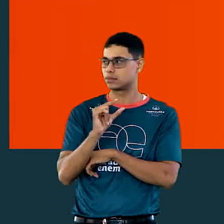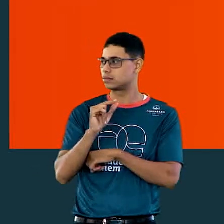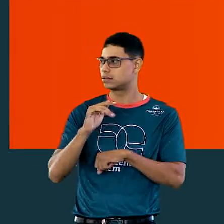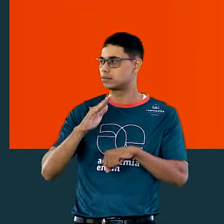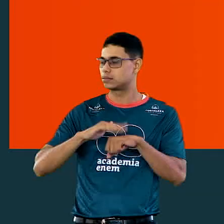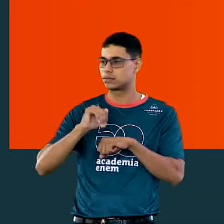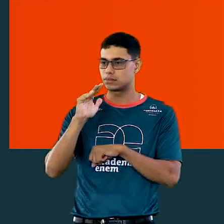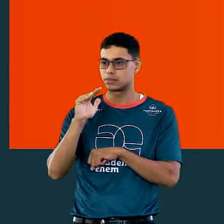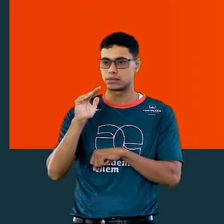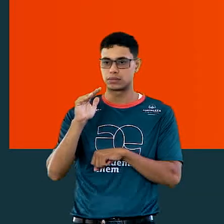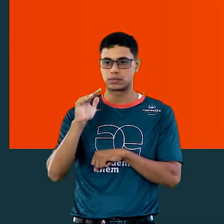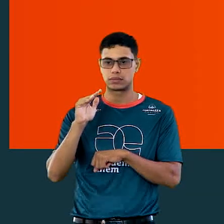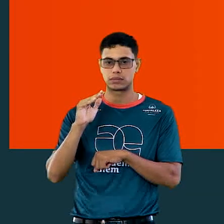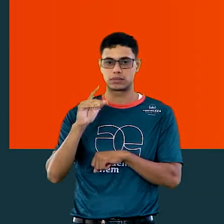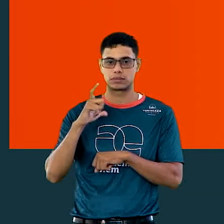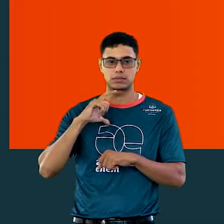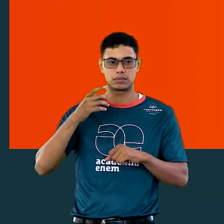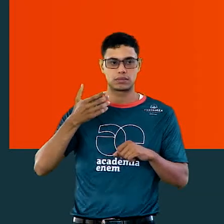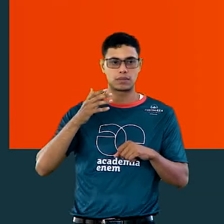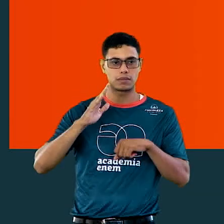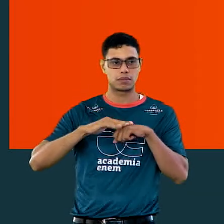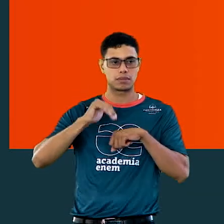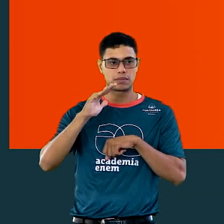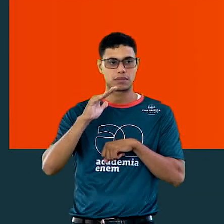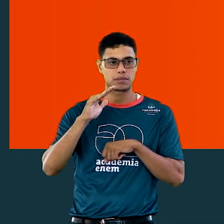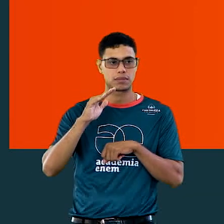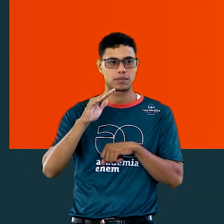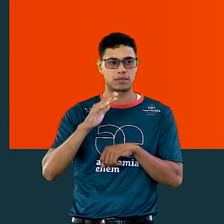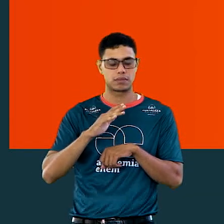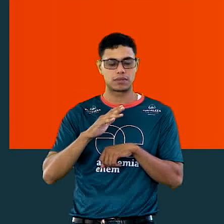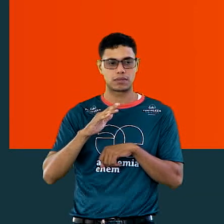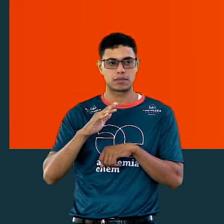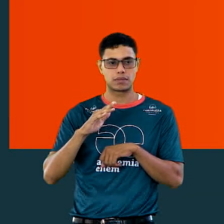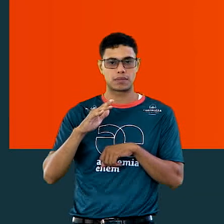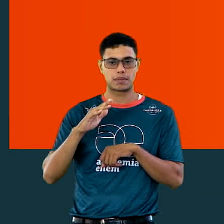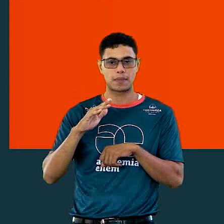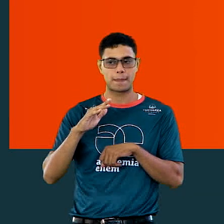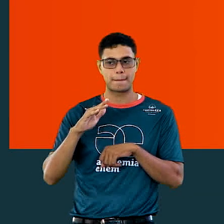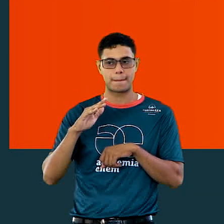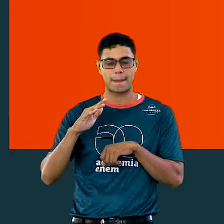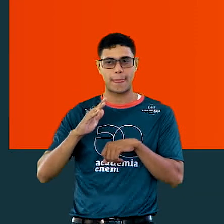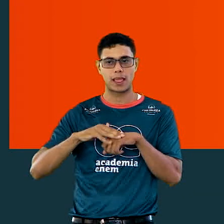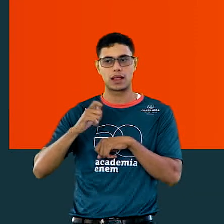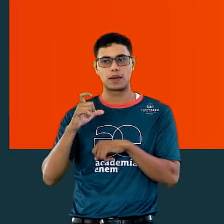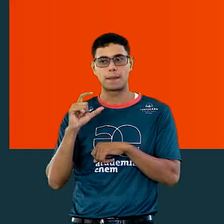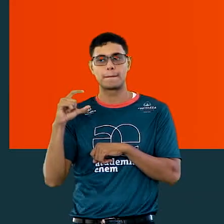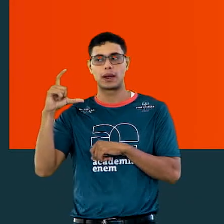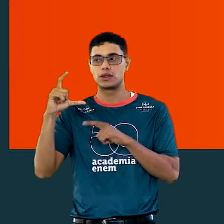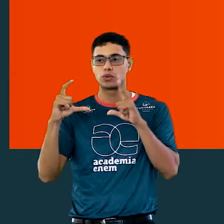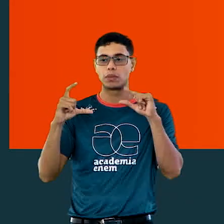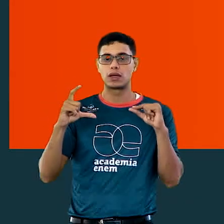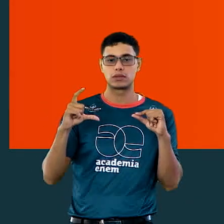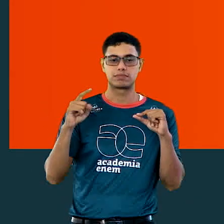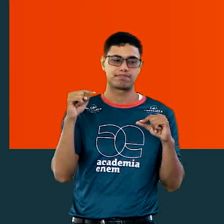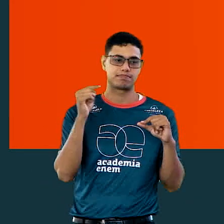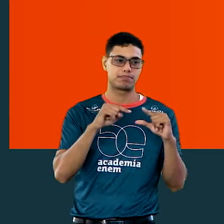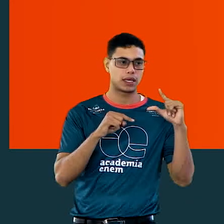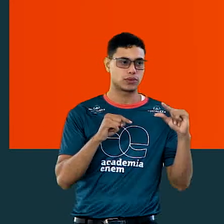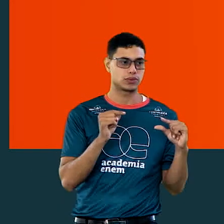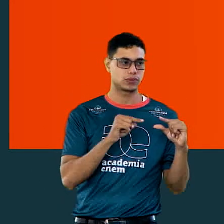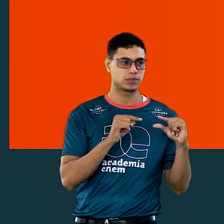E se eu tenho mais cargas passando, ok? Eu tenho menos cargas passando, eu tenho mais ou menos corrente? Menos